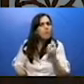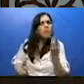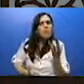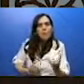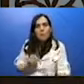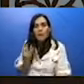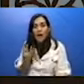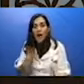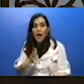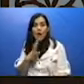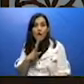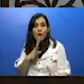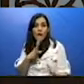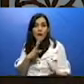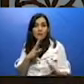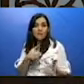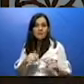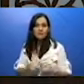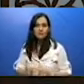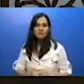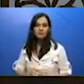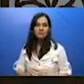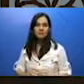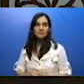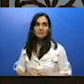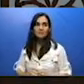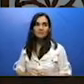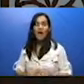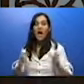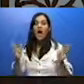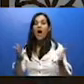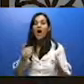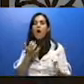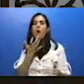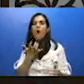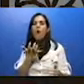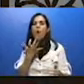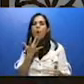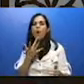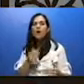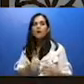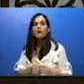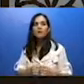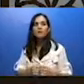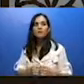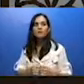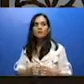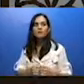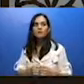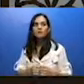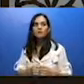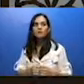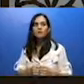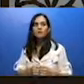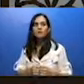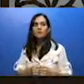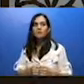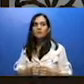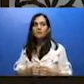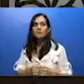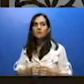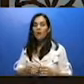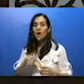reconhecer então olha vamos lá vamos relacionar a cor olha aqui onde está escrito folia de